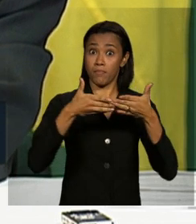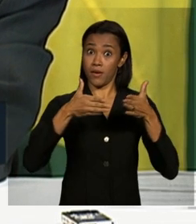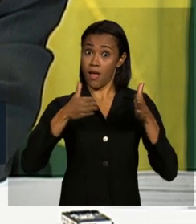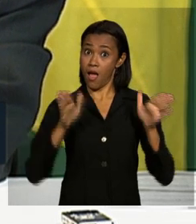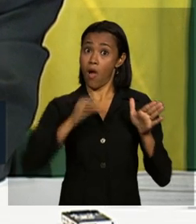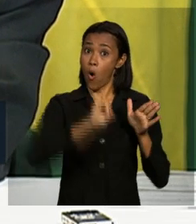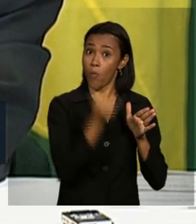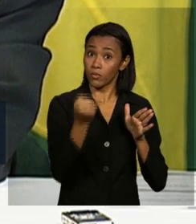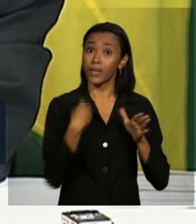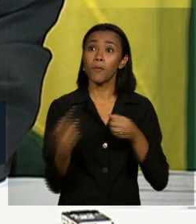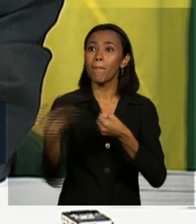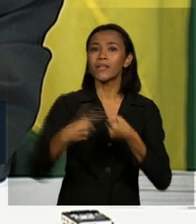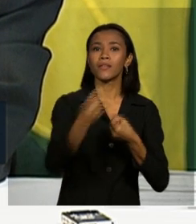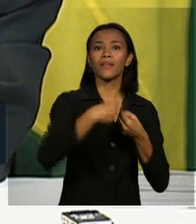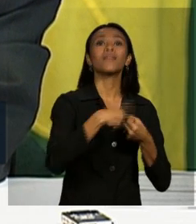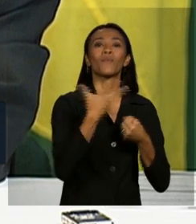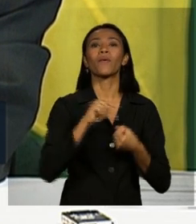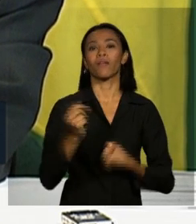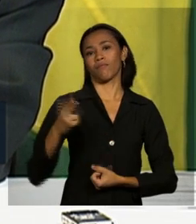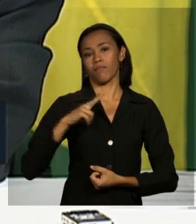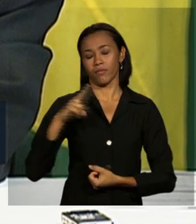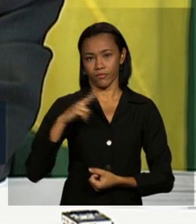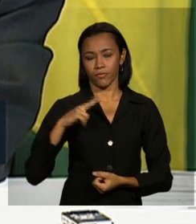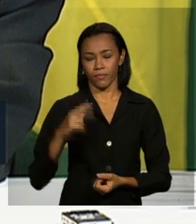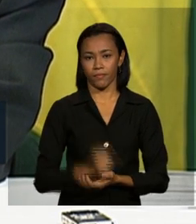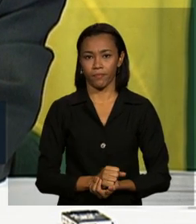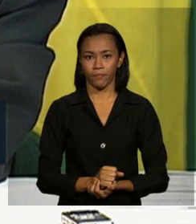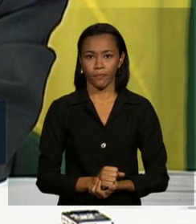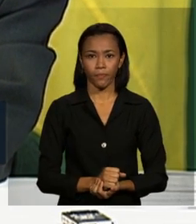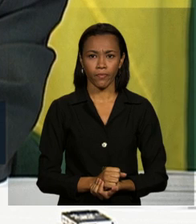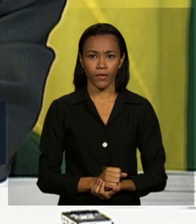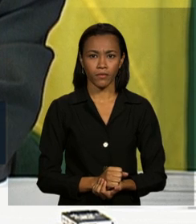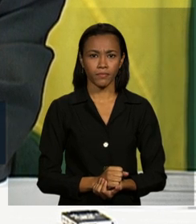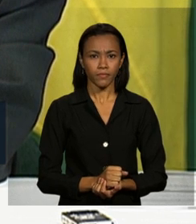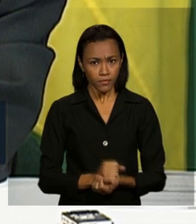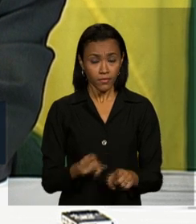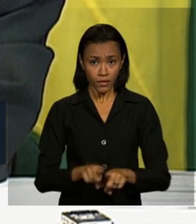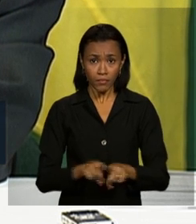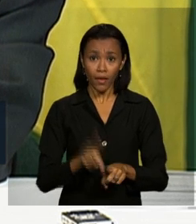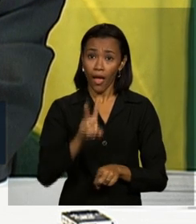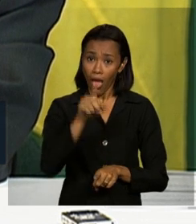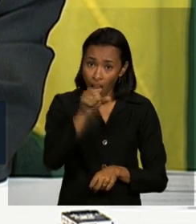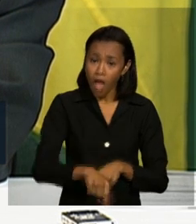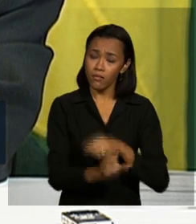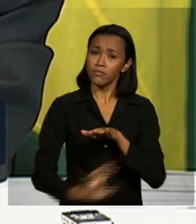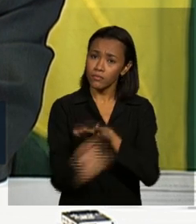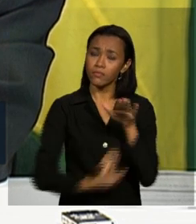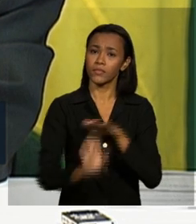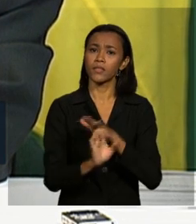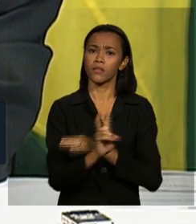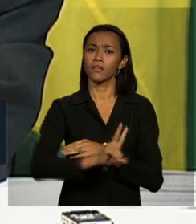oportunidades de parcerias com a iniciativa privada e será uma empresa que